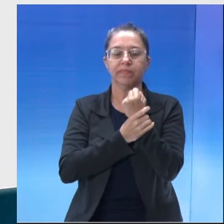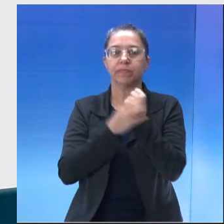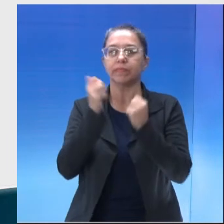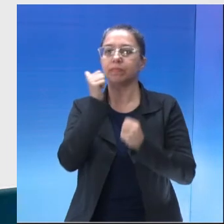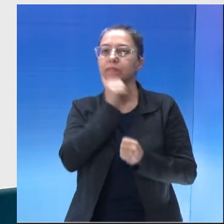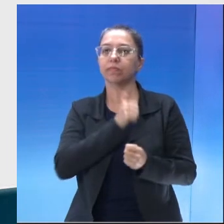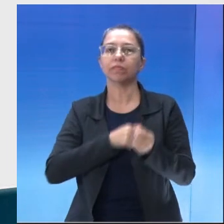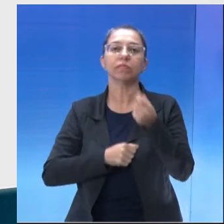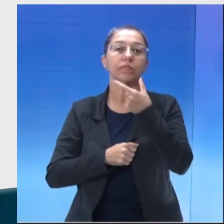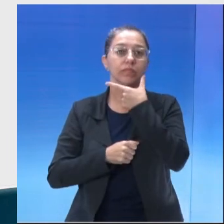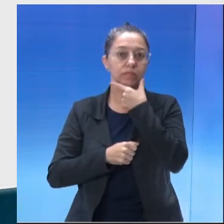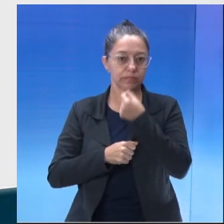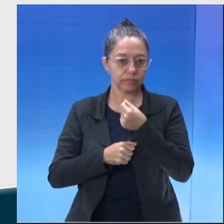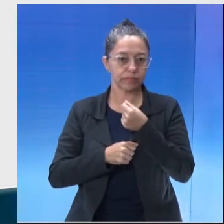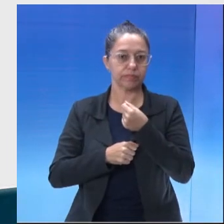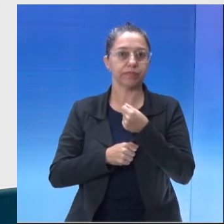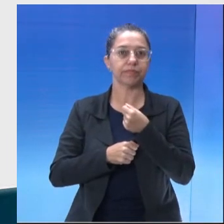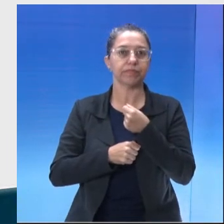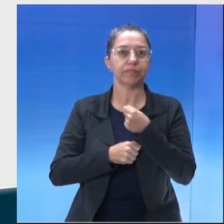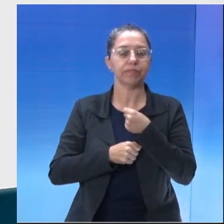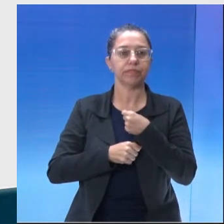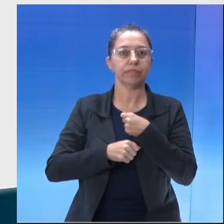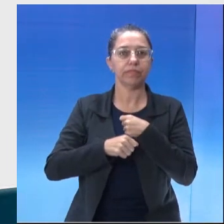meninos saibam seus direitos e